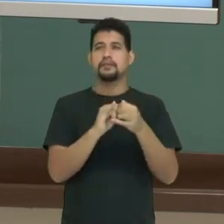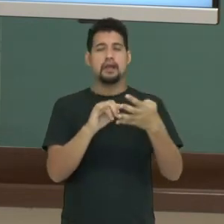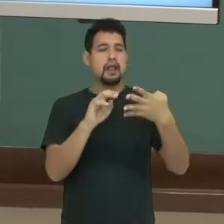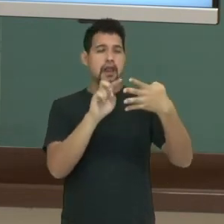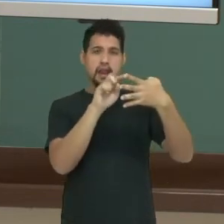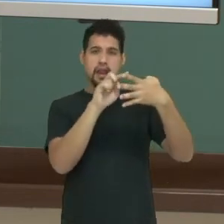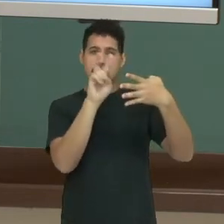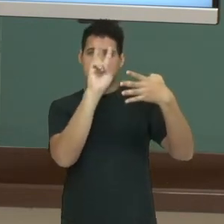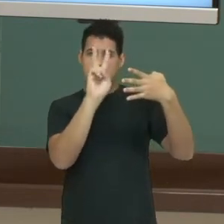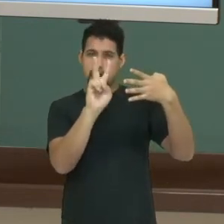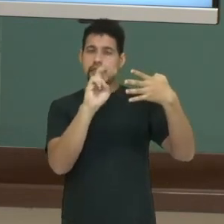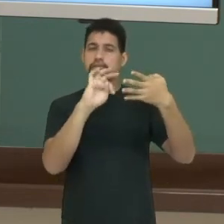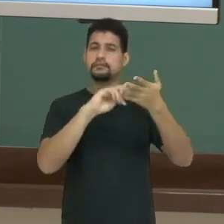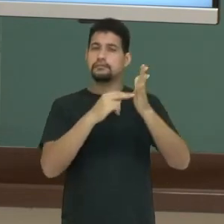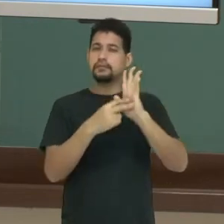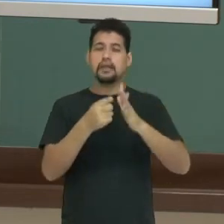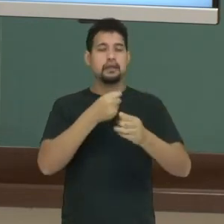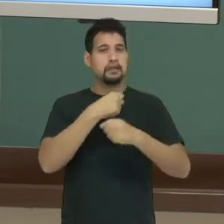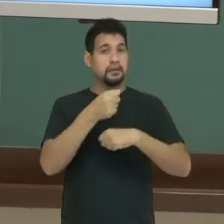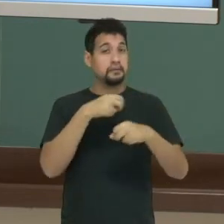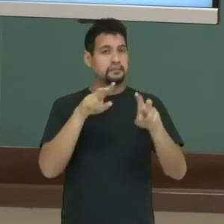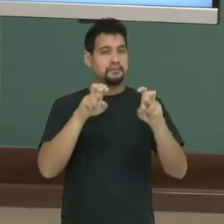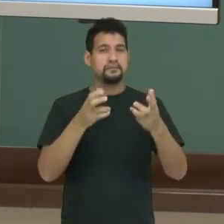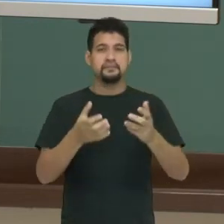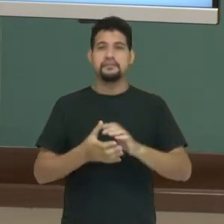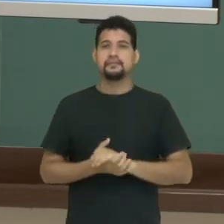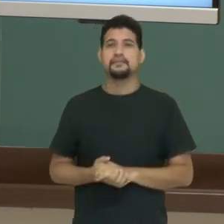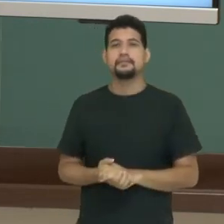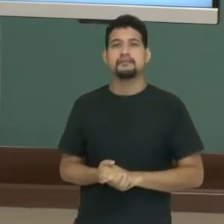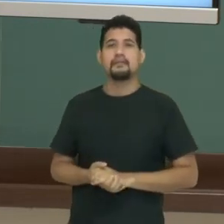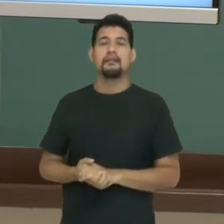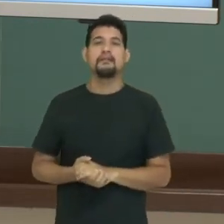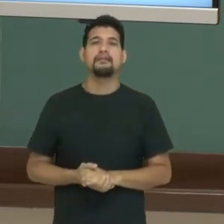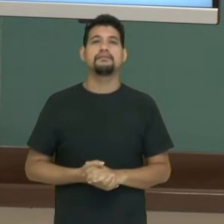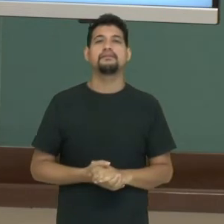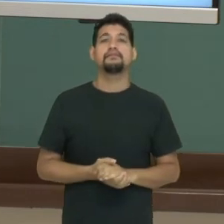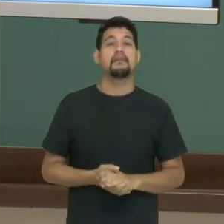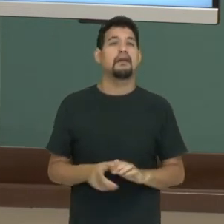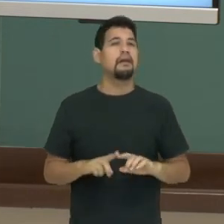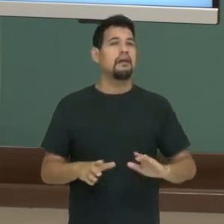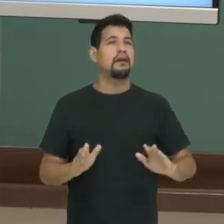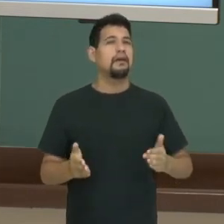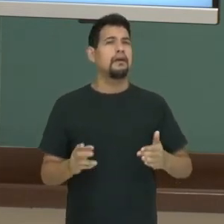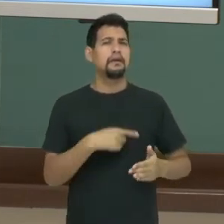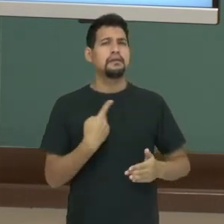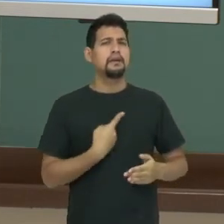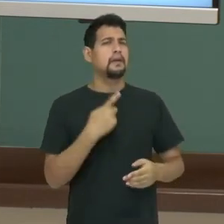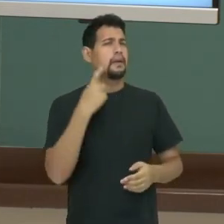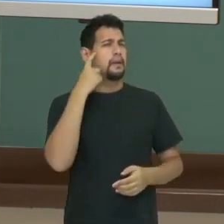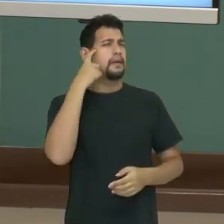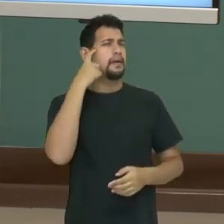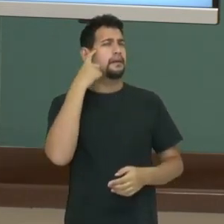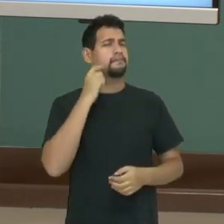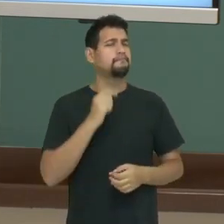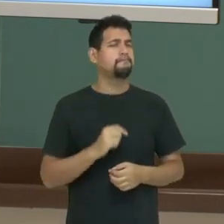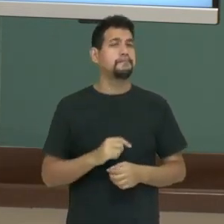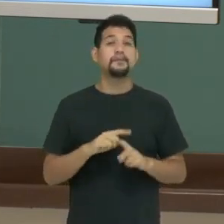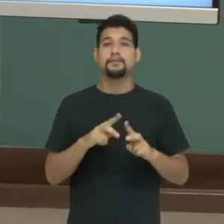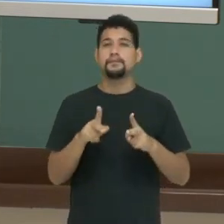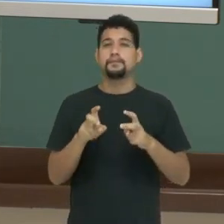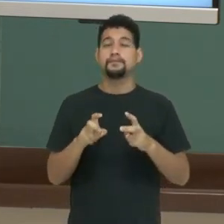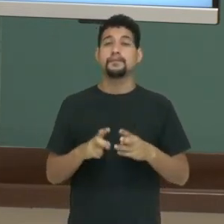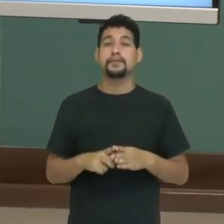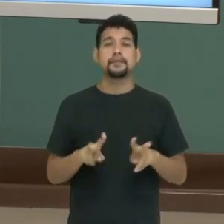qualificam o entrevistado para essa temática. Agora, vamos pensar juntos. Observe.